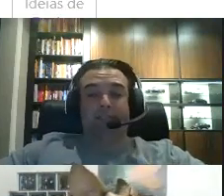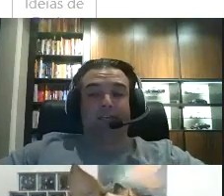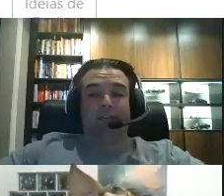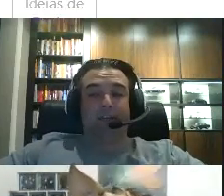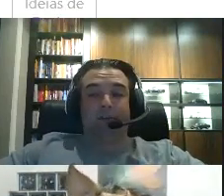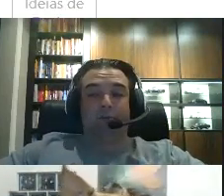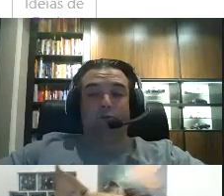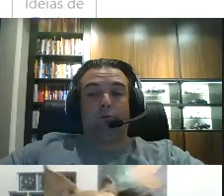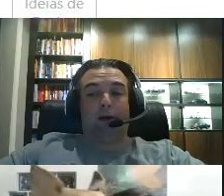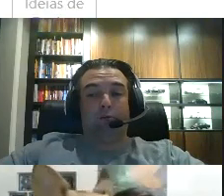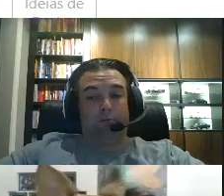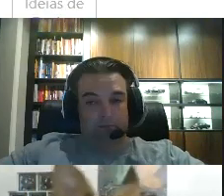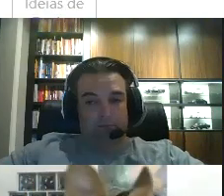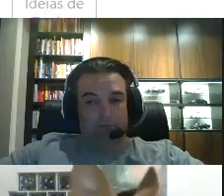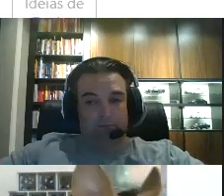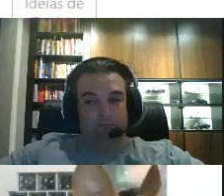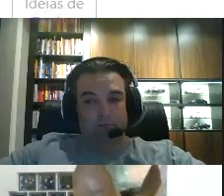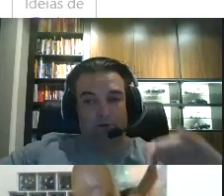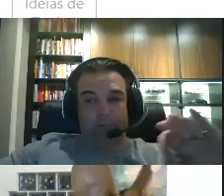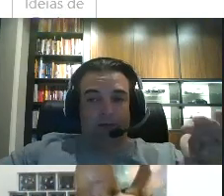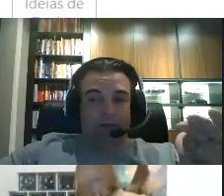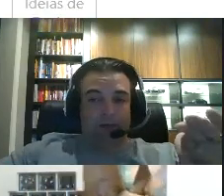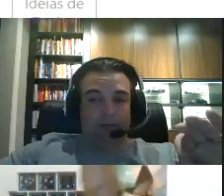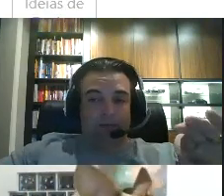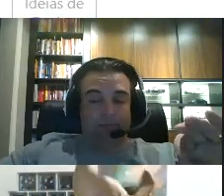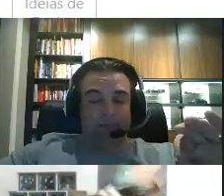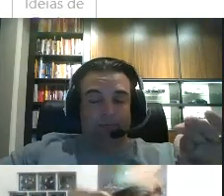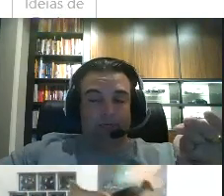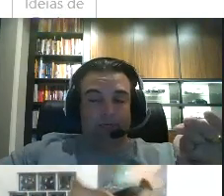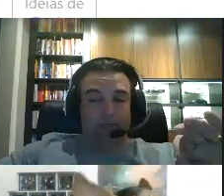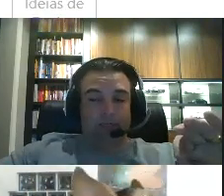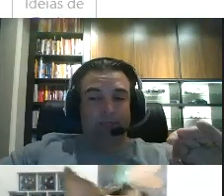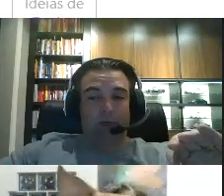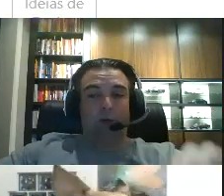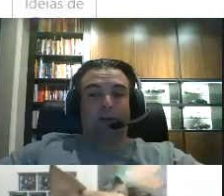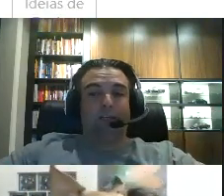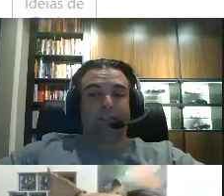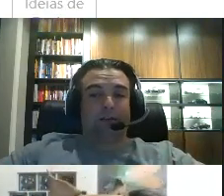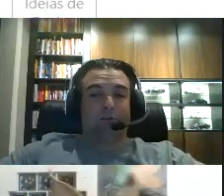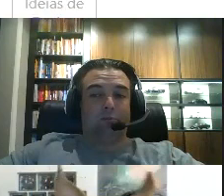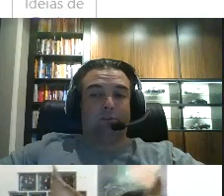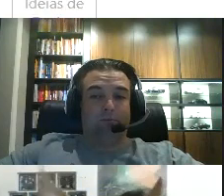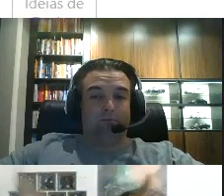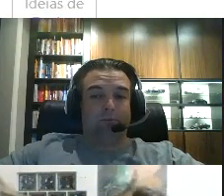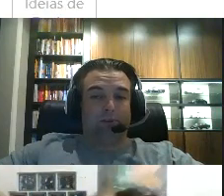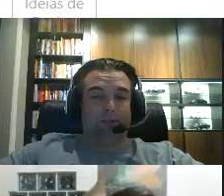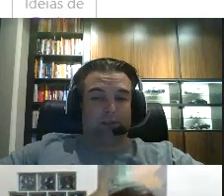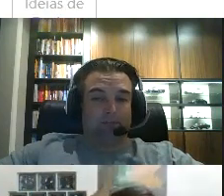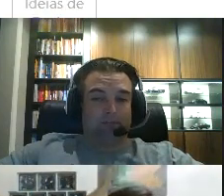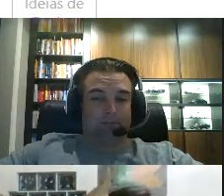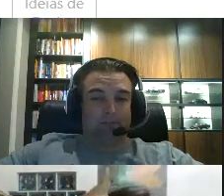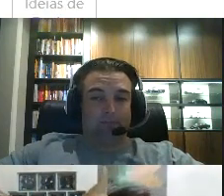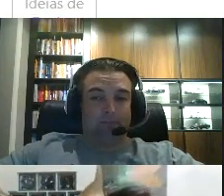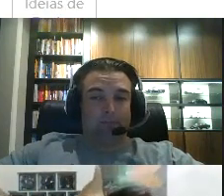difíceis de ser igual de novo. Só para a gente localizar como isso funciona,